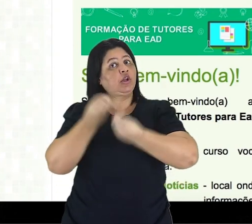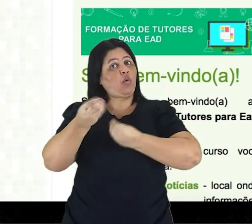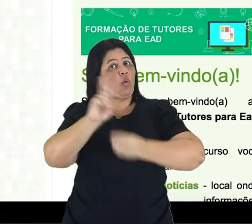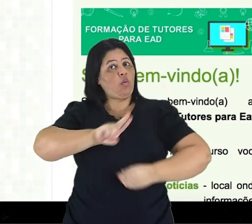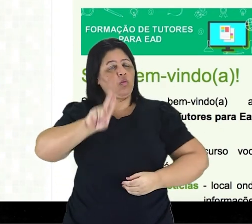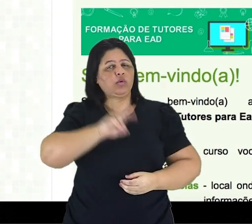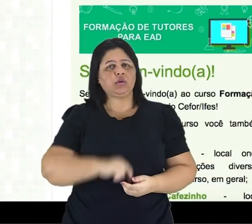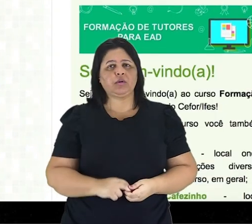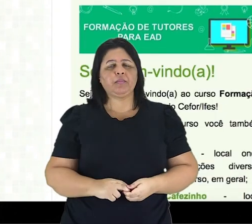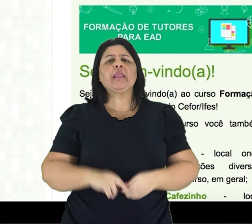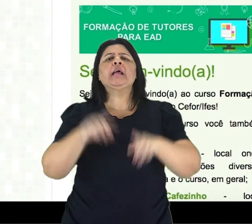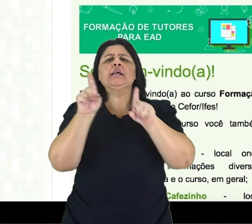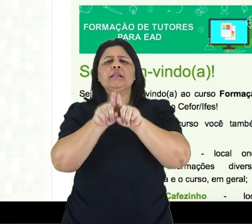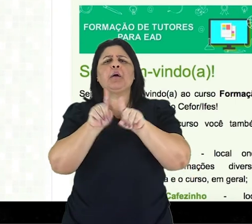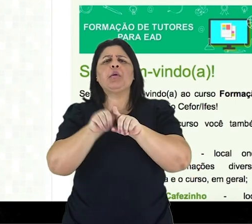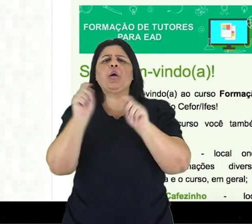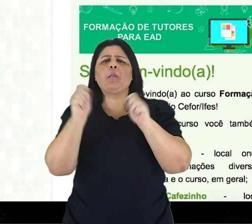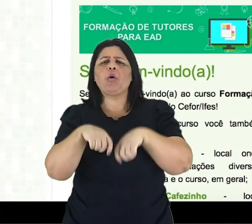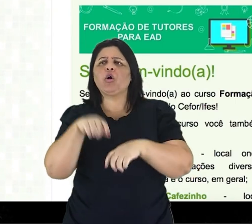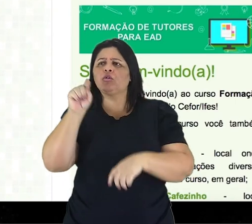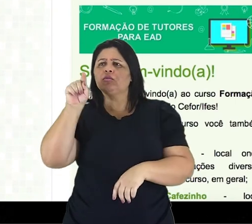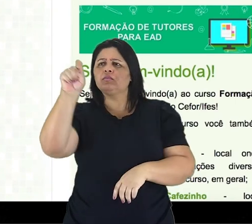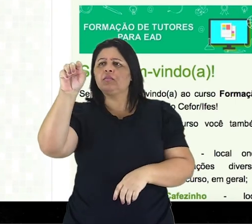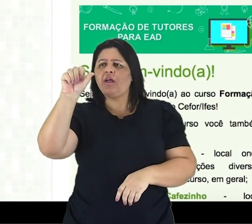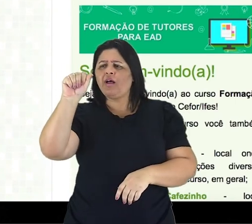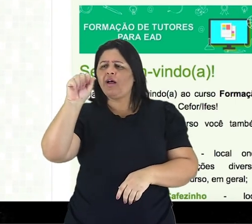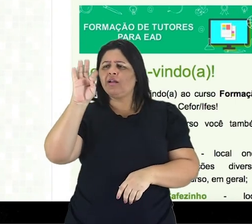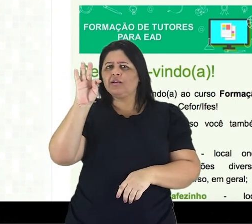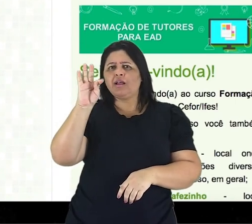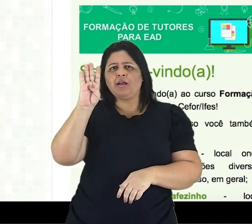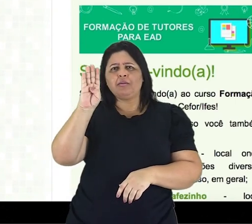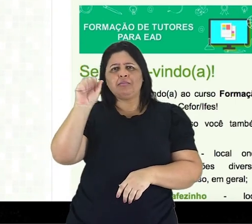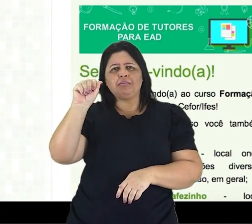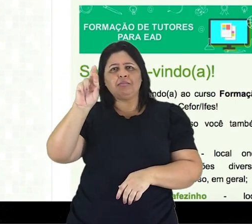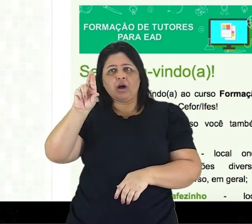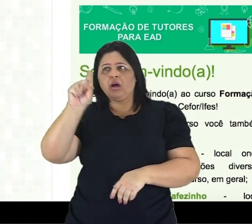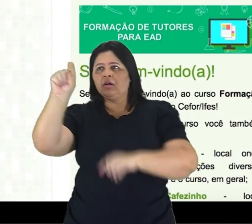importante ter esse cuidado. E além disso, eu posso ativar